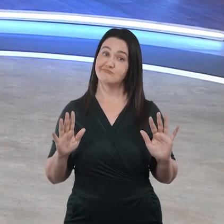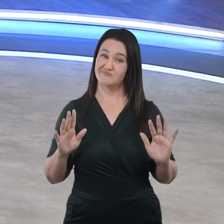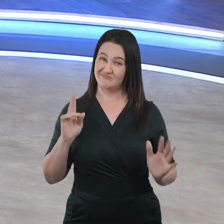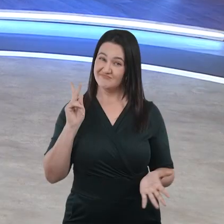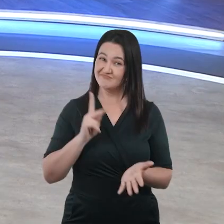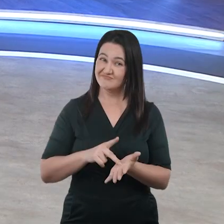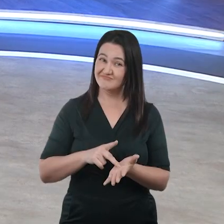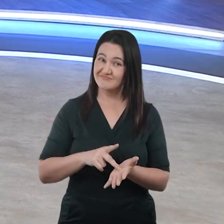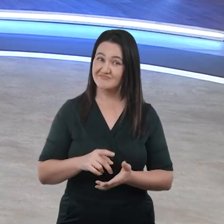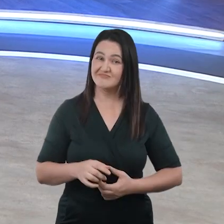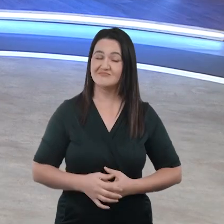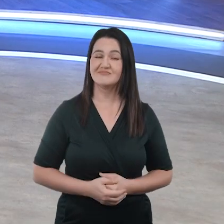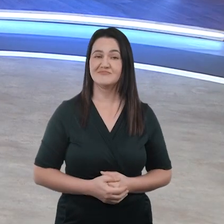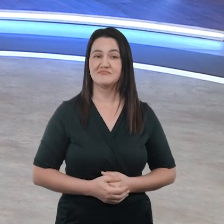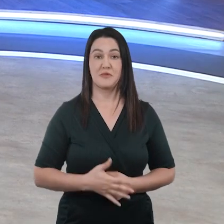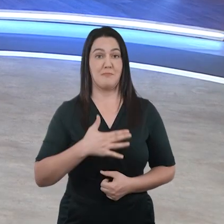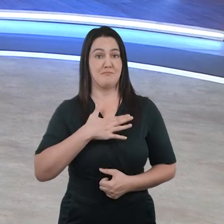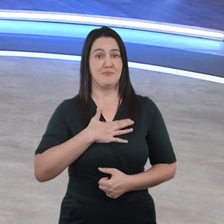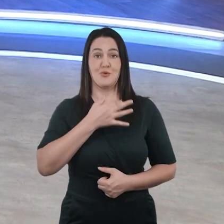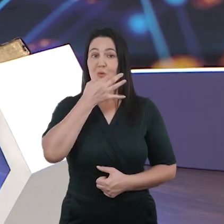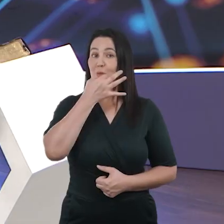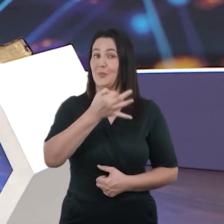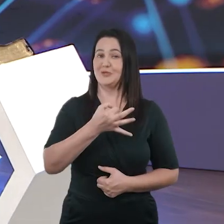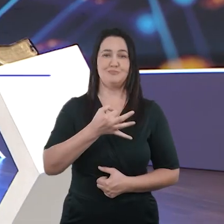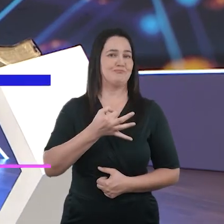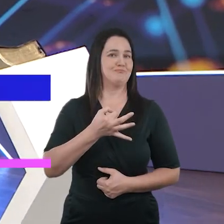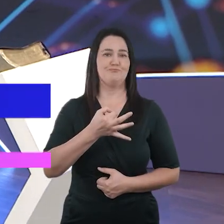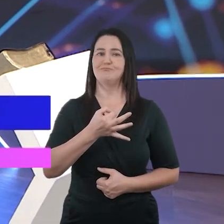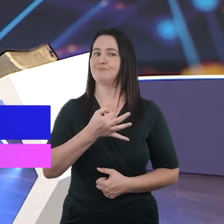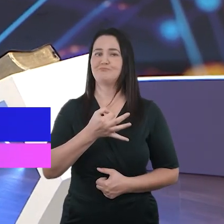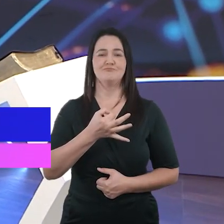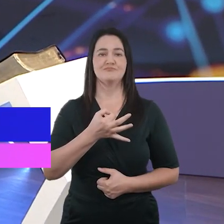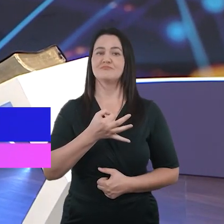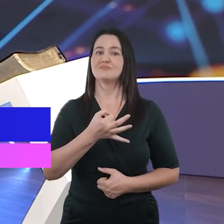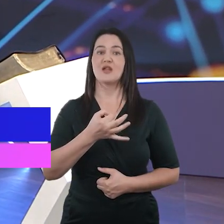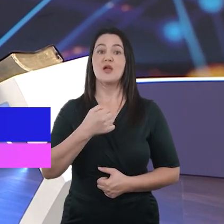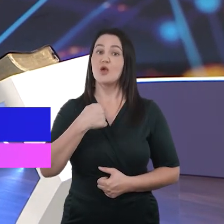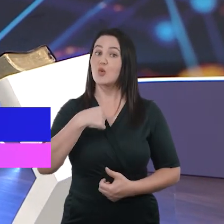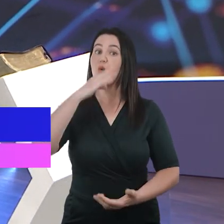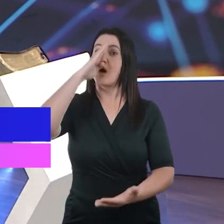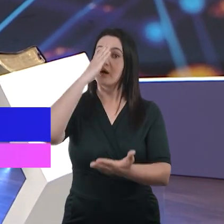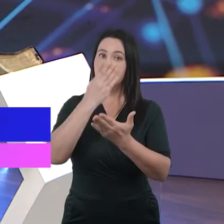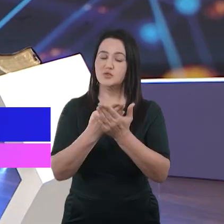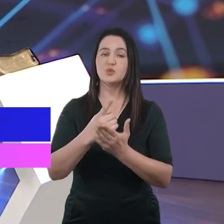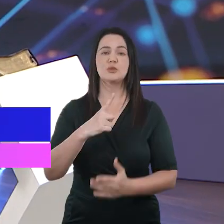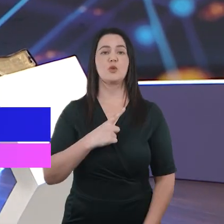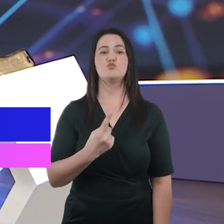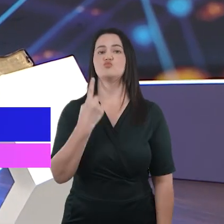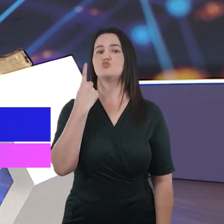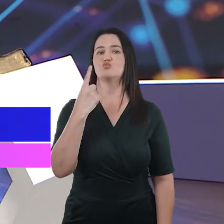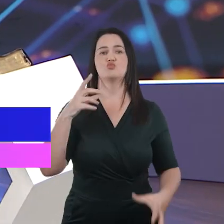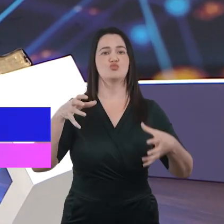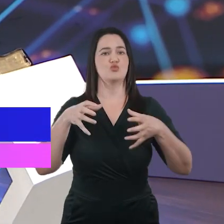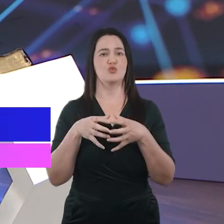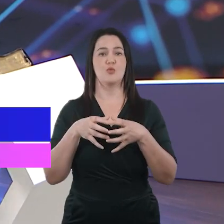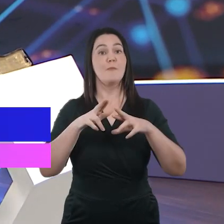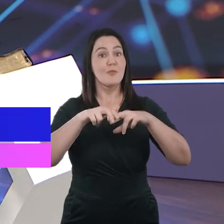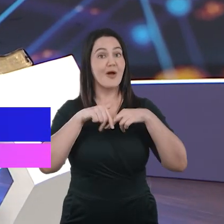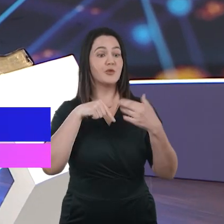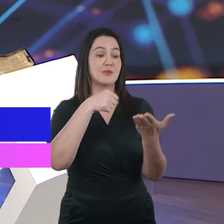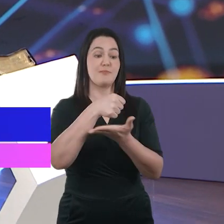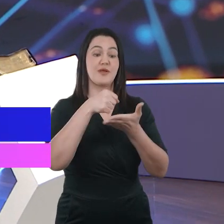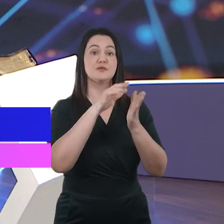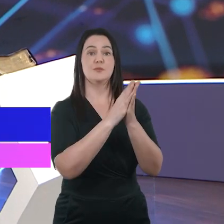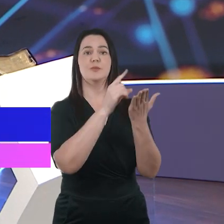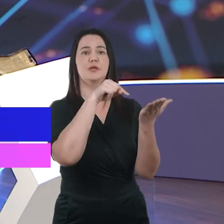seguir. Seria isso? Eu, particularmente, acredito que não. E de tudo que eu tenho